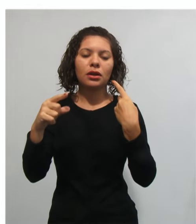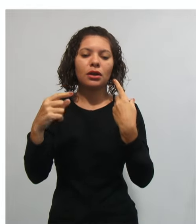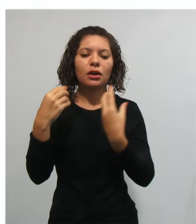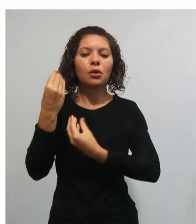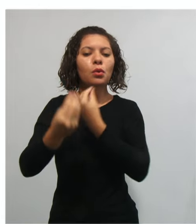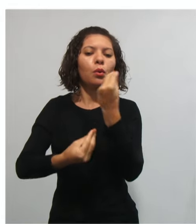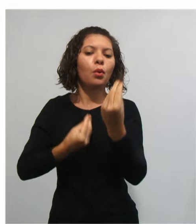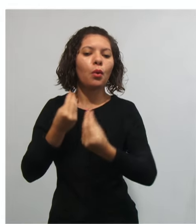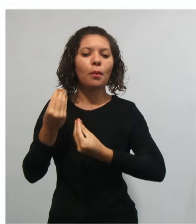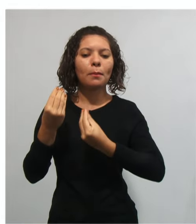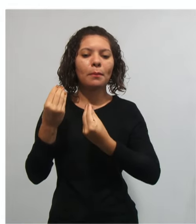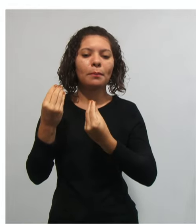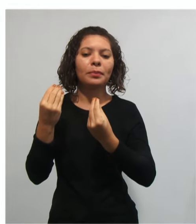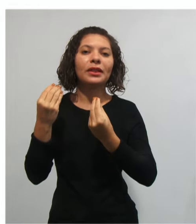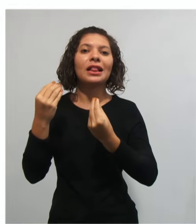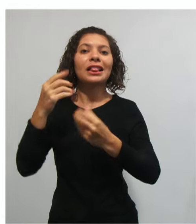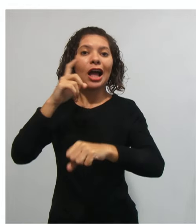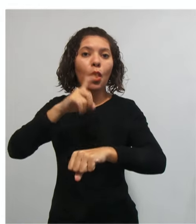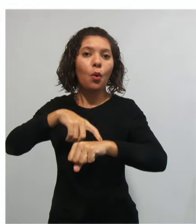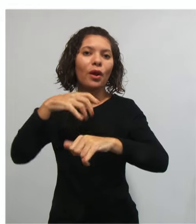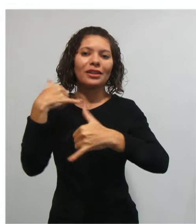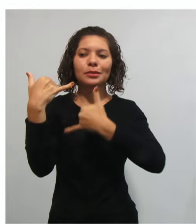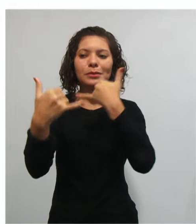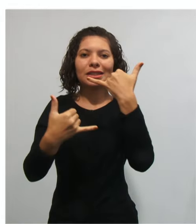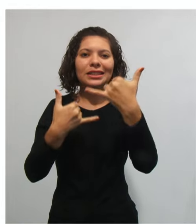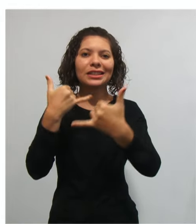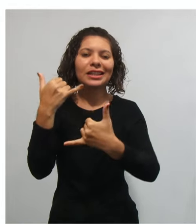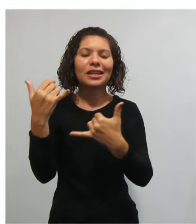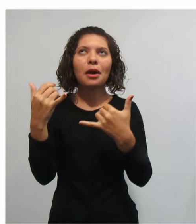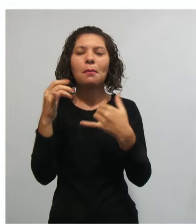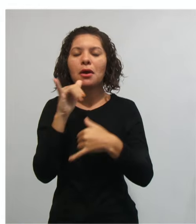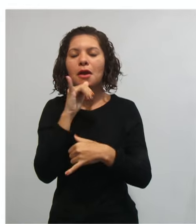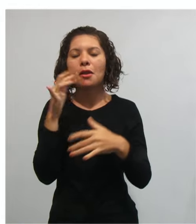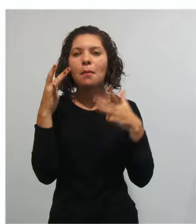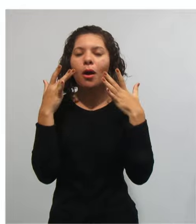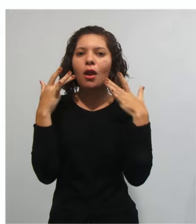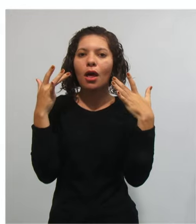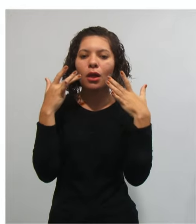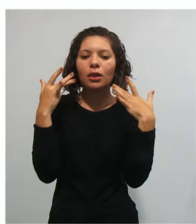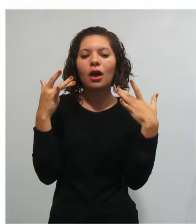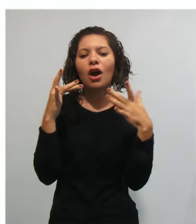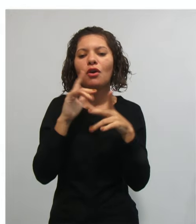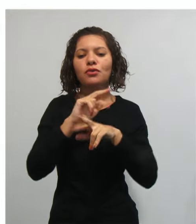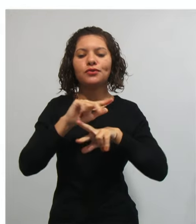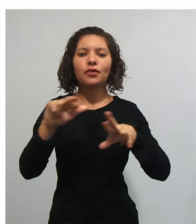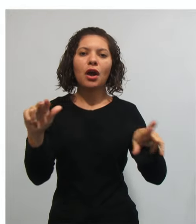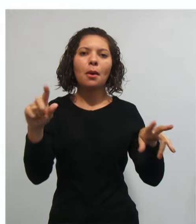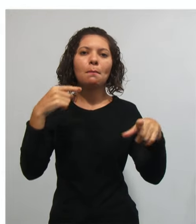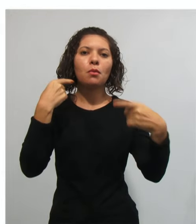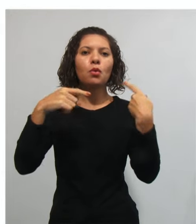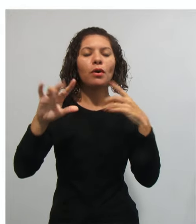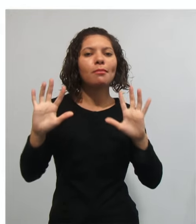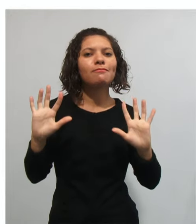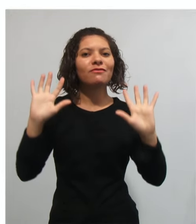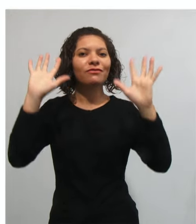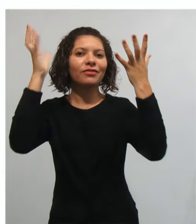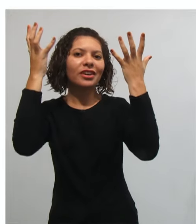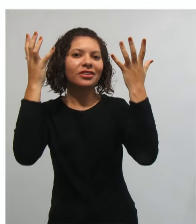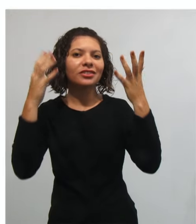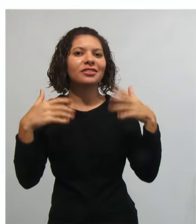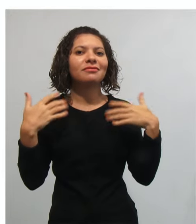aí veja que já associa a brincadeiras de faz de contas encenações criações musicais